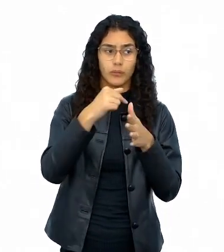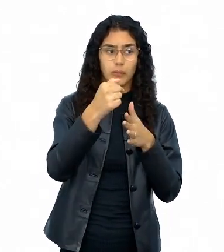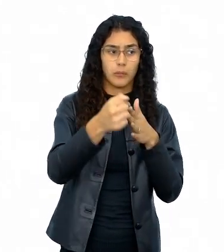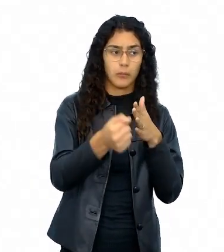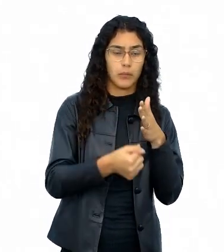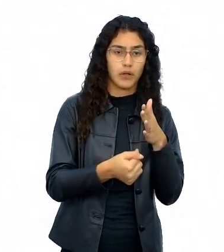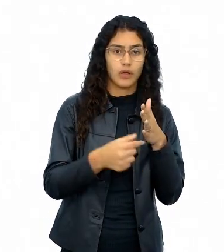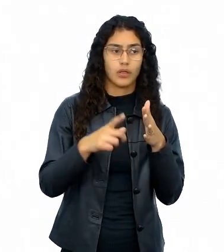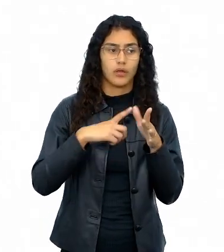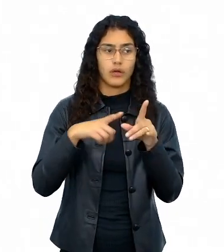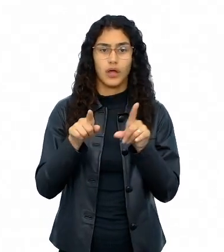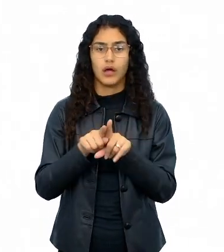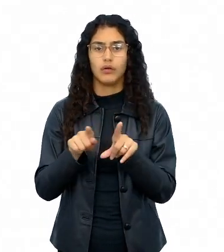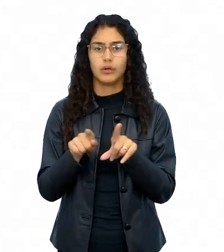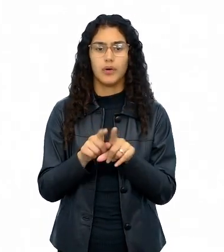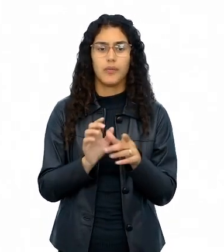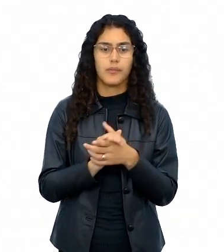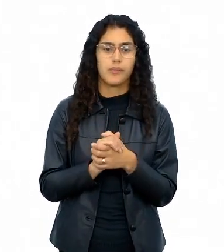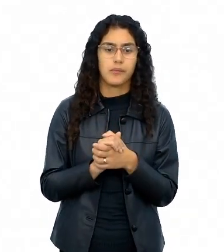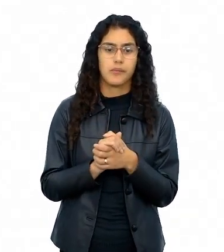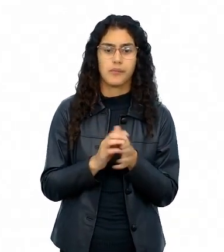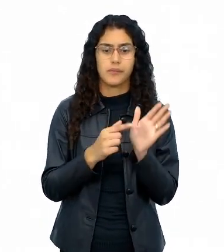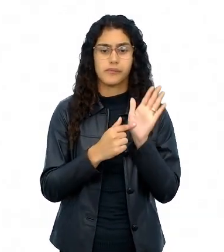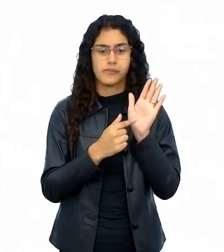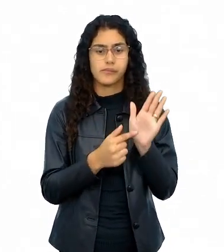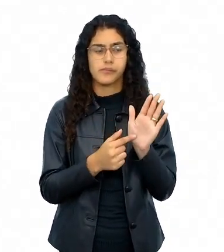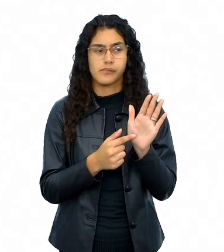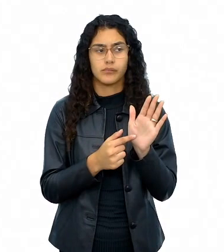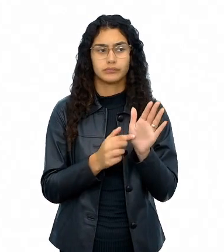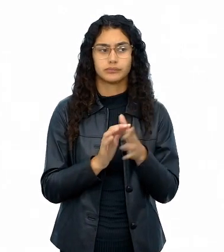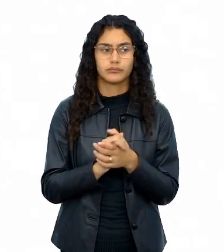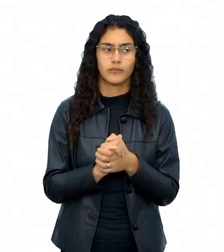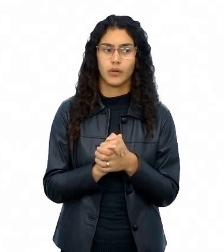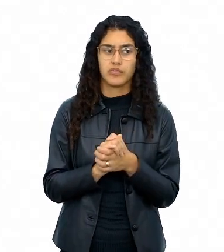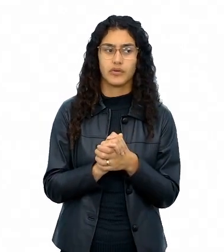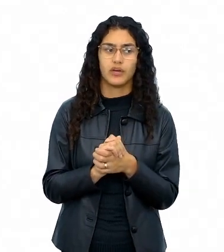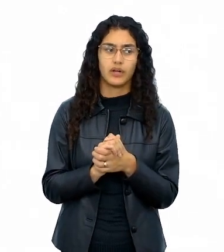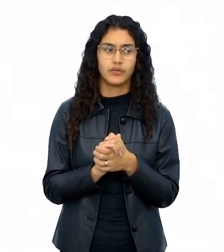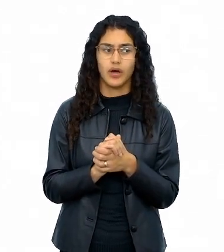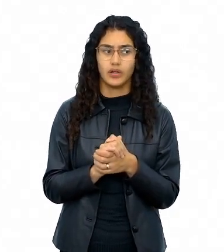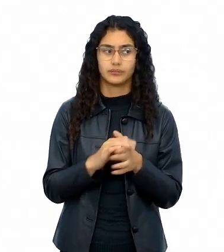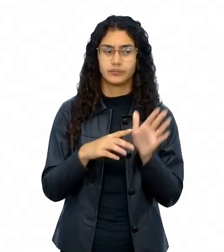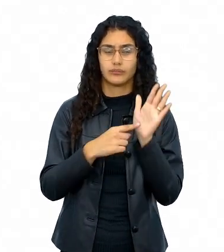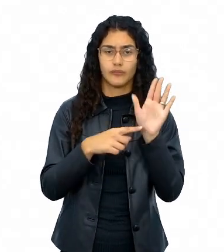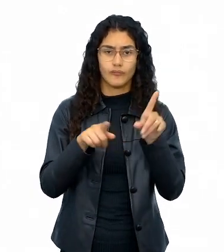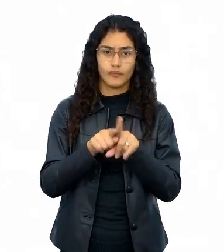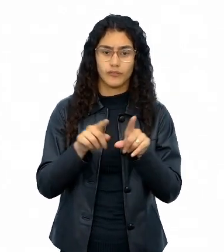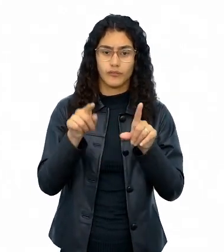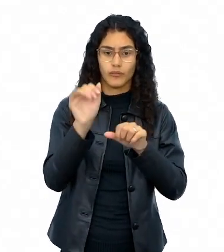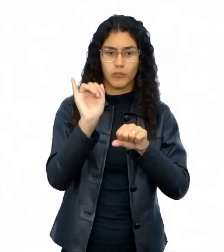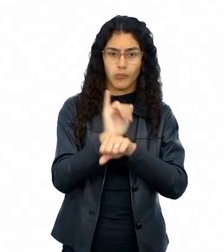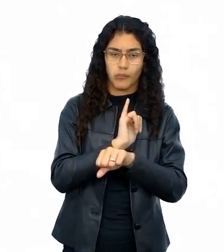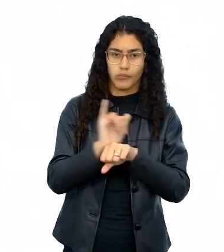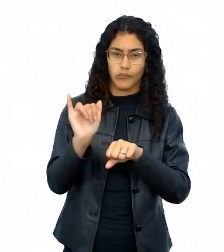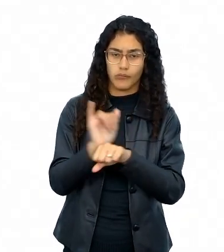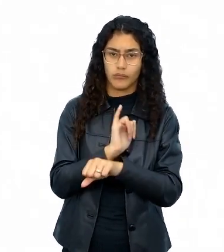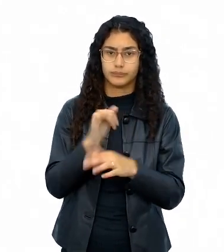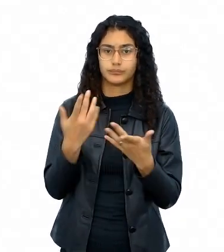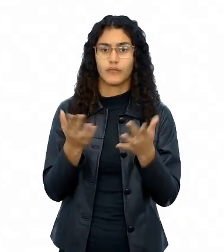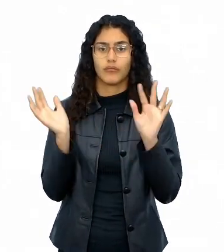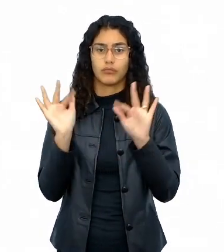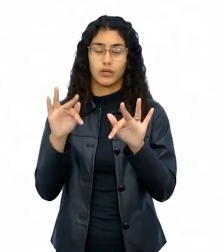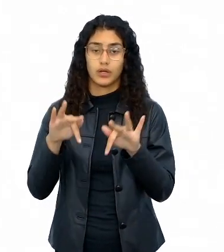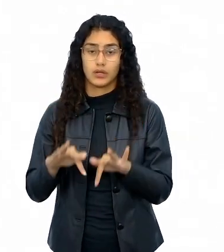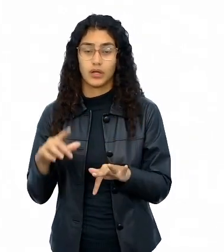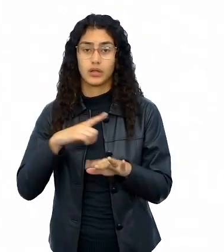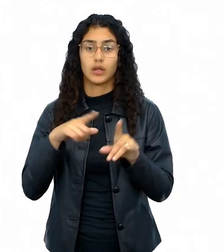de como a gente pode fortalecer a aprendizagem com essas estratégias. E eu finalizando,